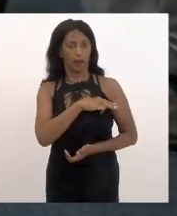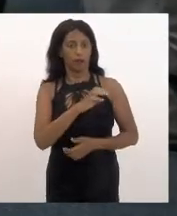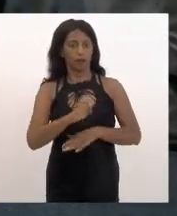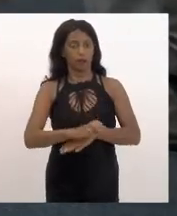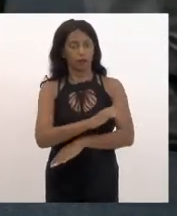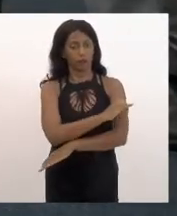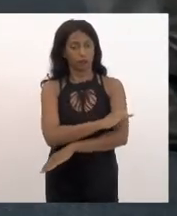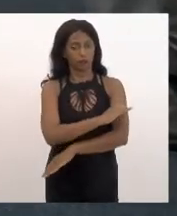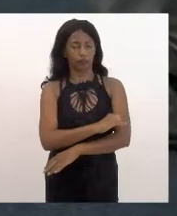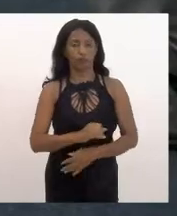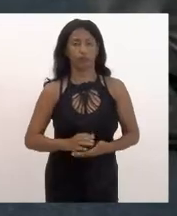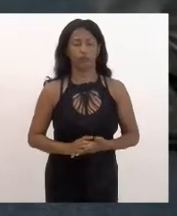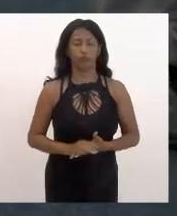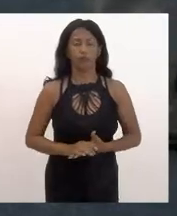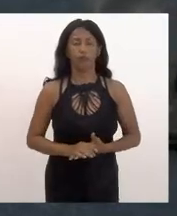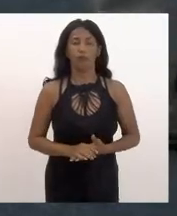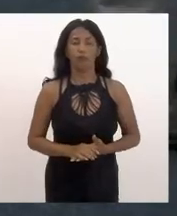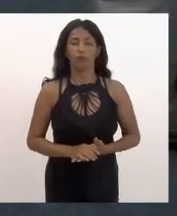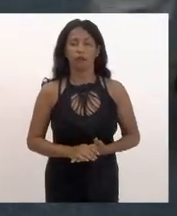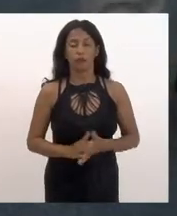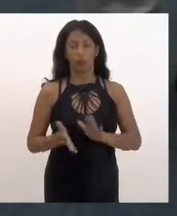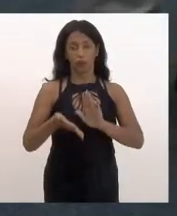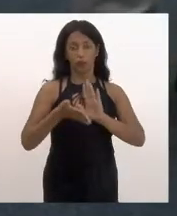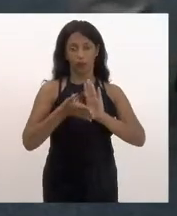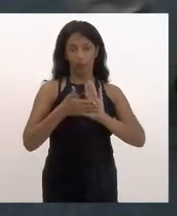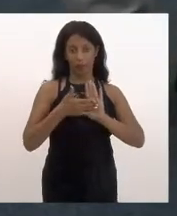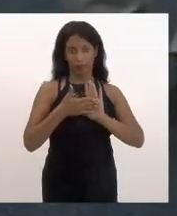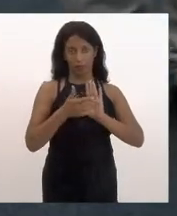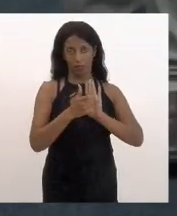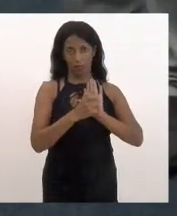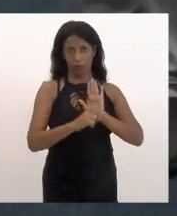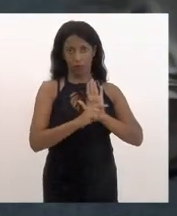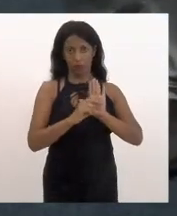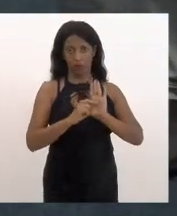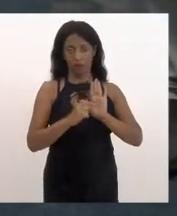Janeiro. O